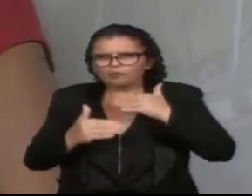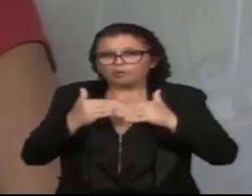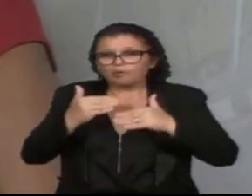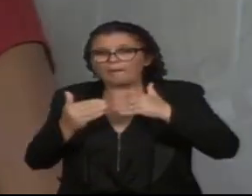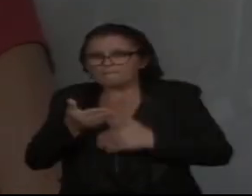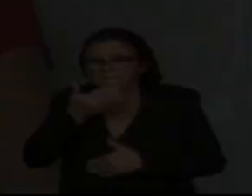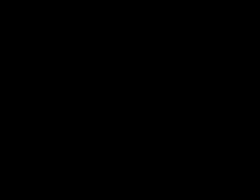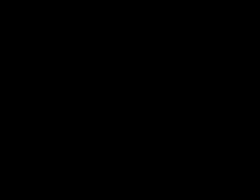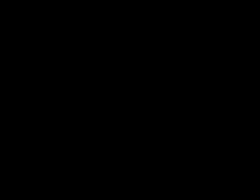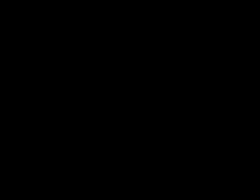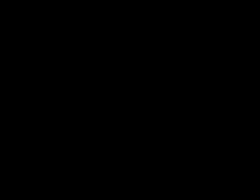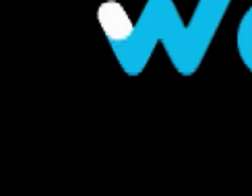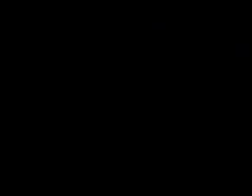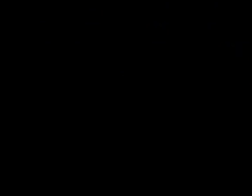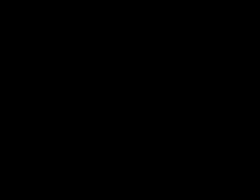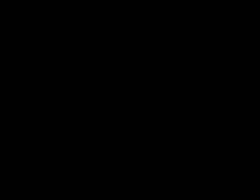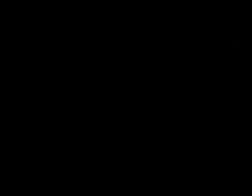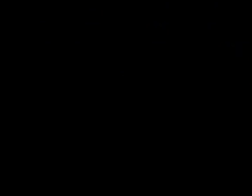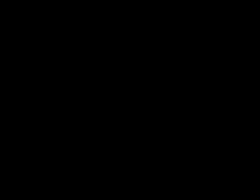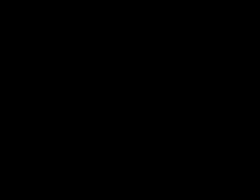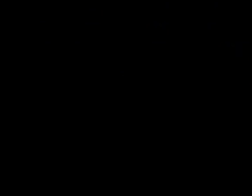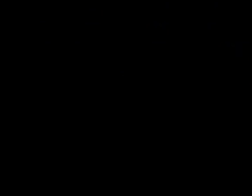melhor goleiro do mundo que